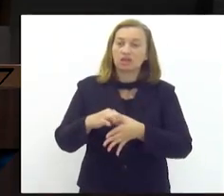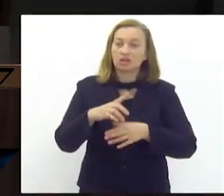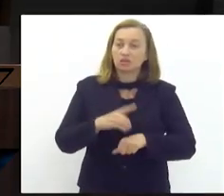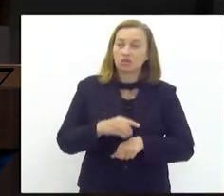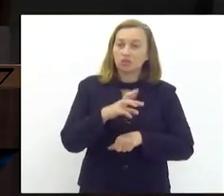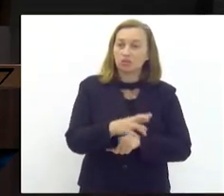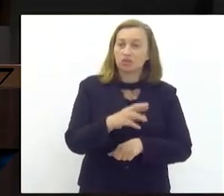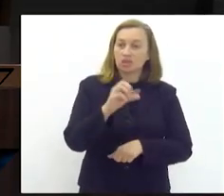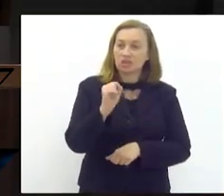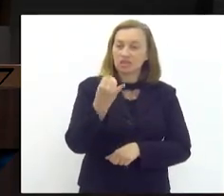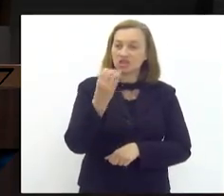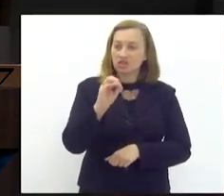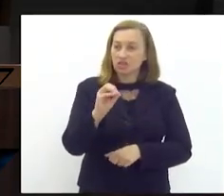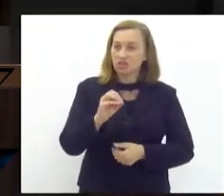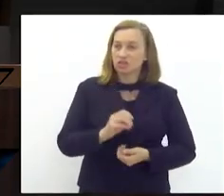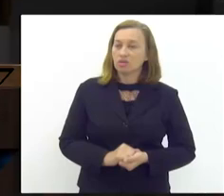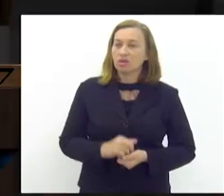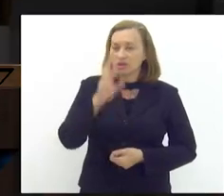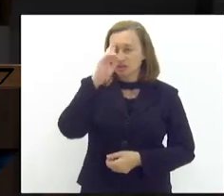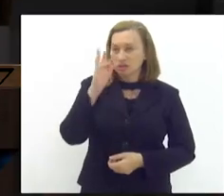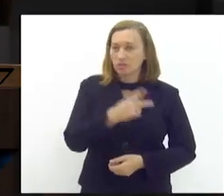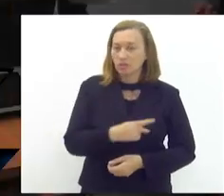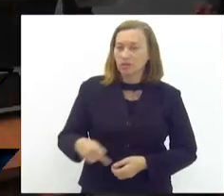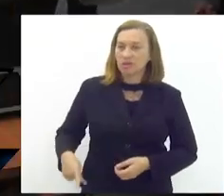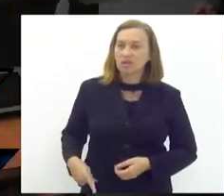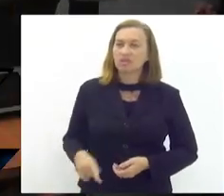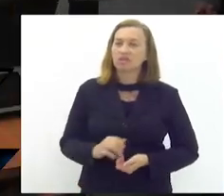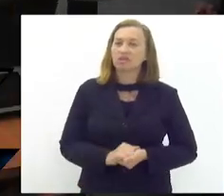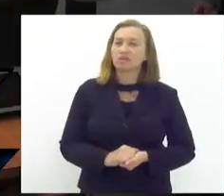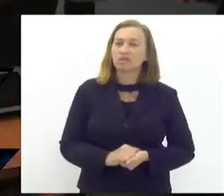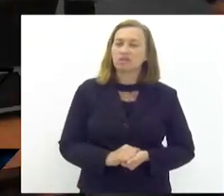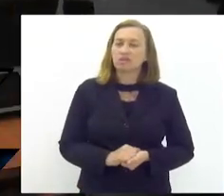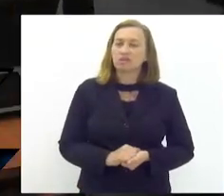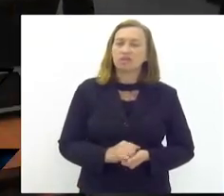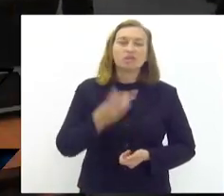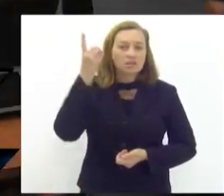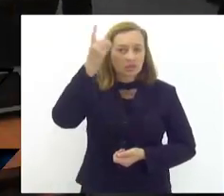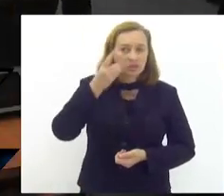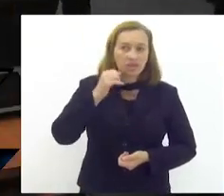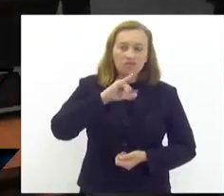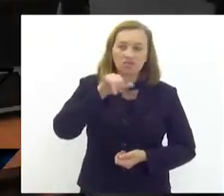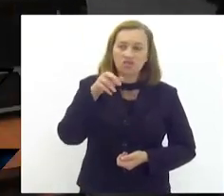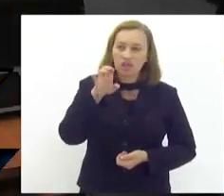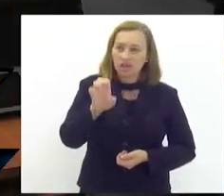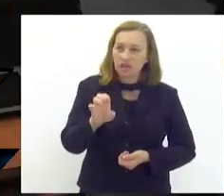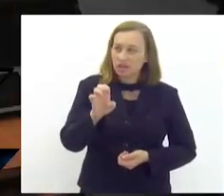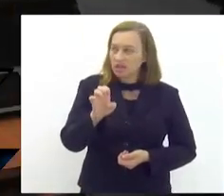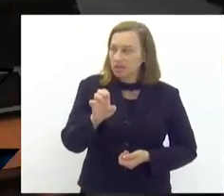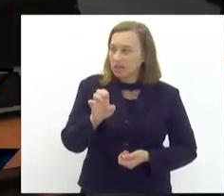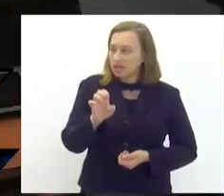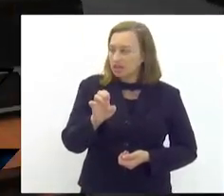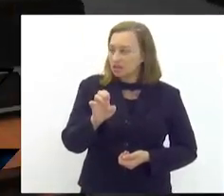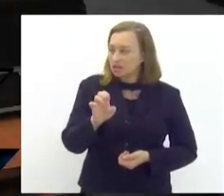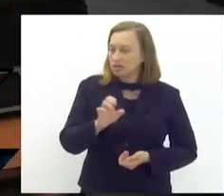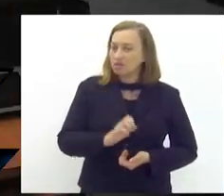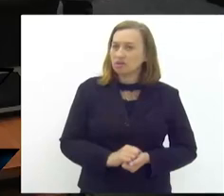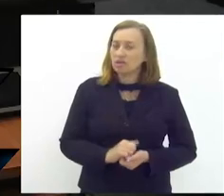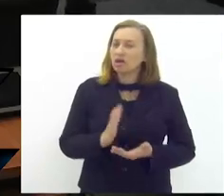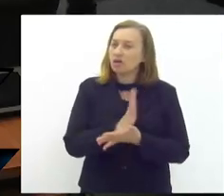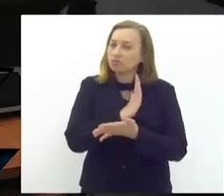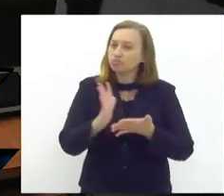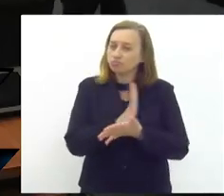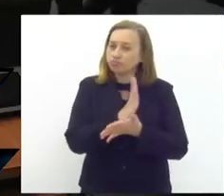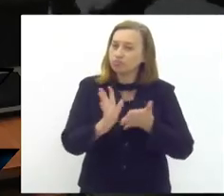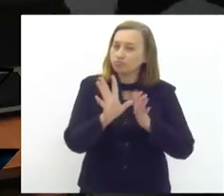Serginho senhor presidente Deputado Jairo falou comigo eles tinham algumas emendas no projeto